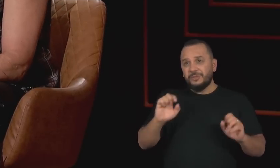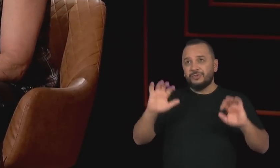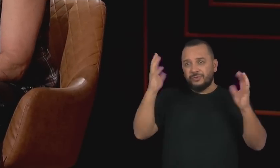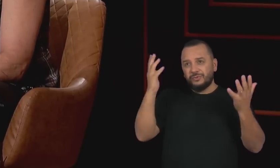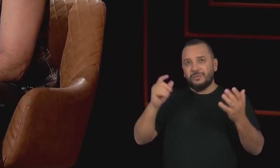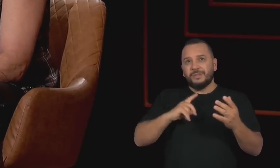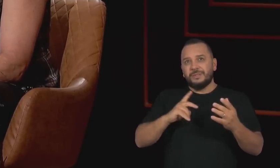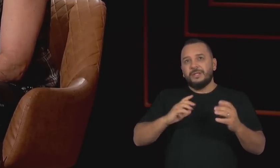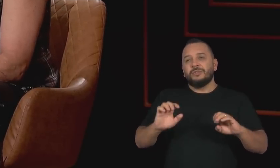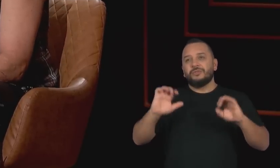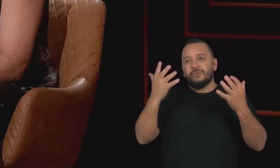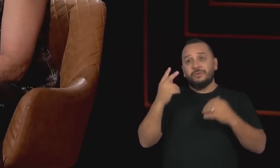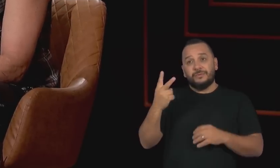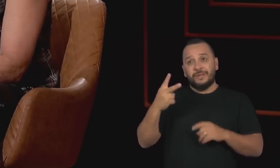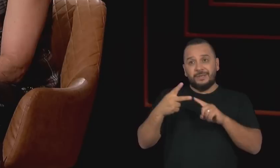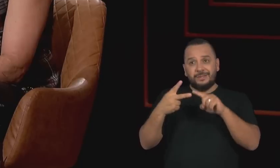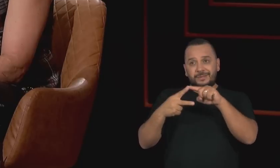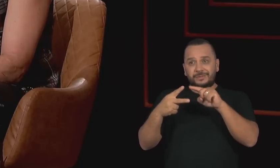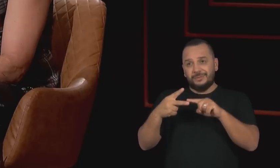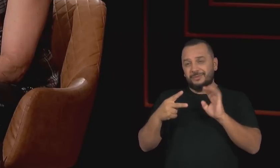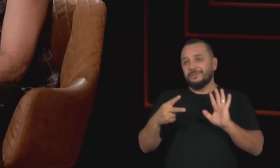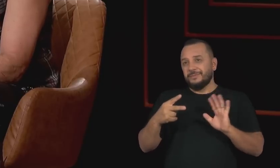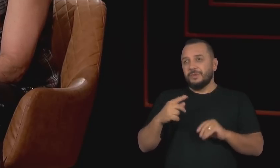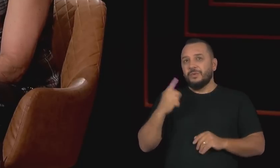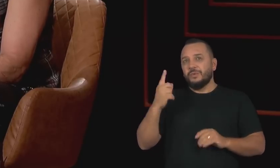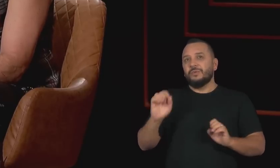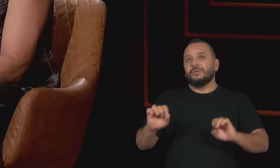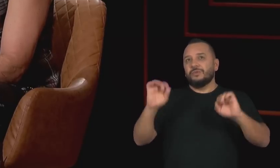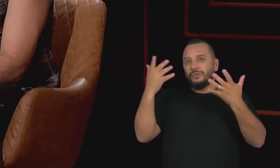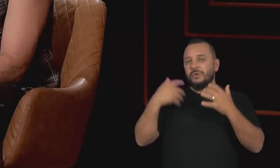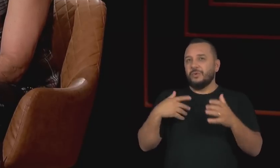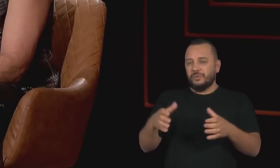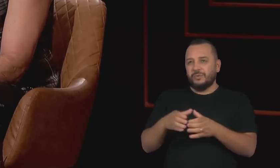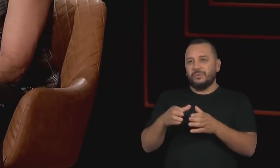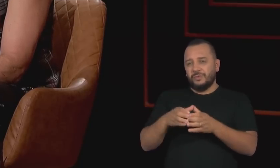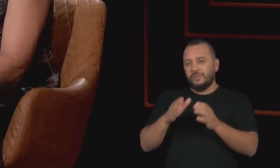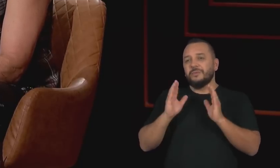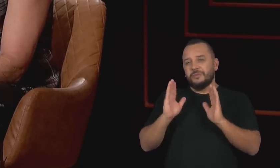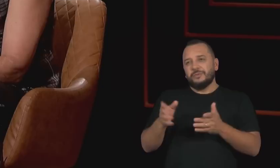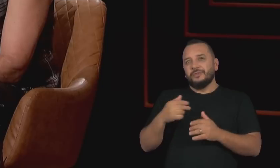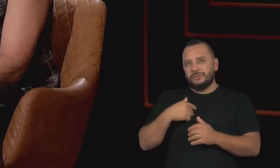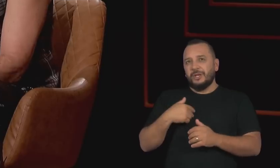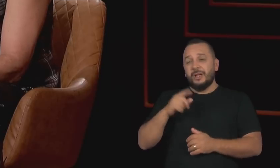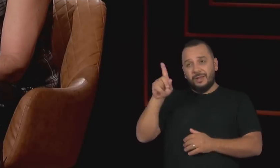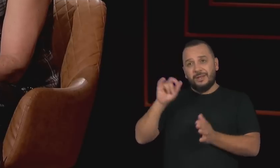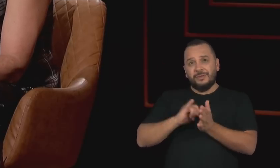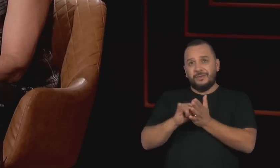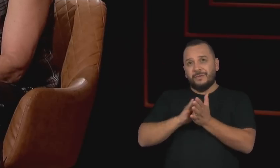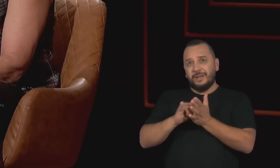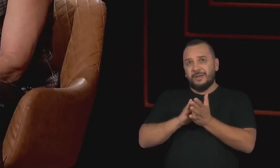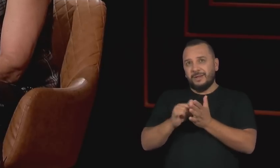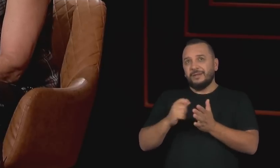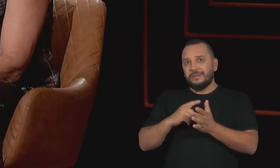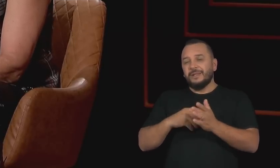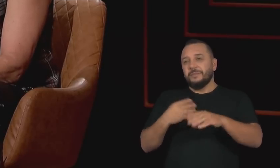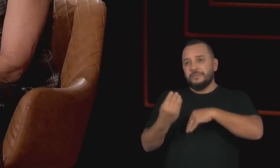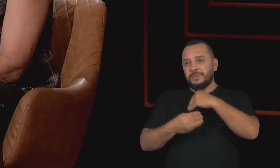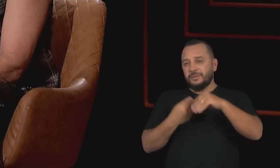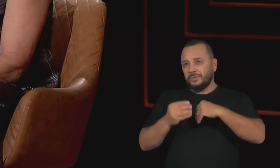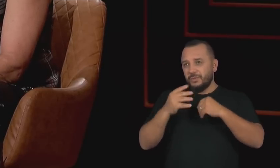shows diferentes, era no CBGB. Um show é com a minha banda Psycho 69, essa de Nova York, que é mistura de metal punk